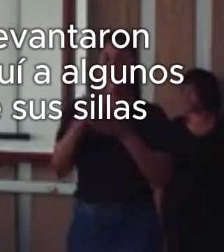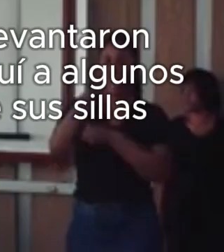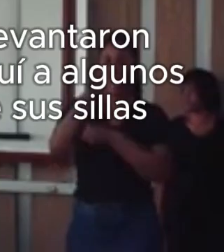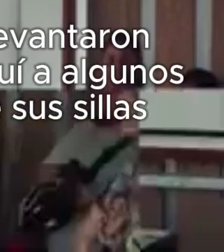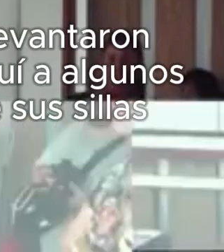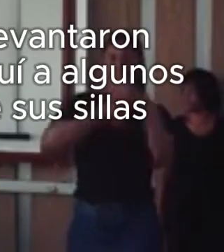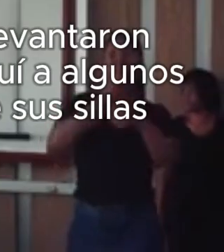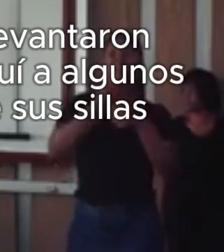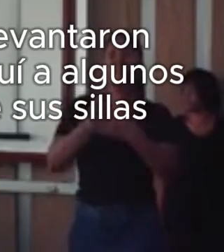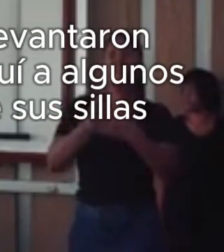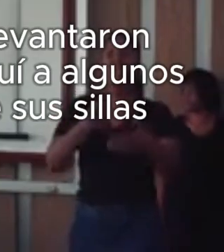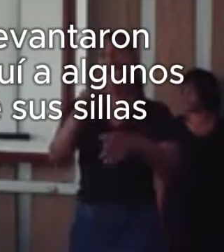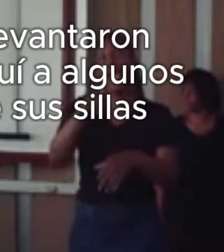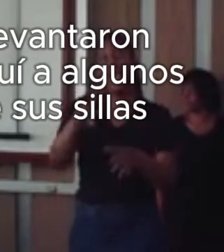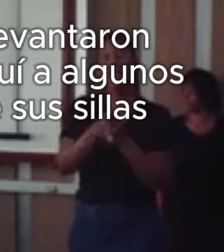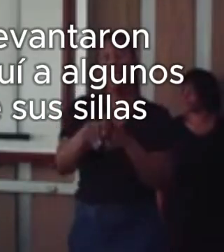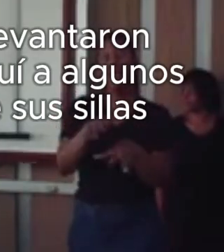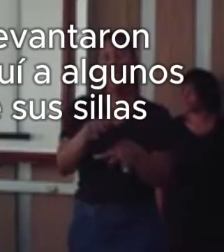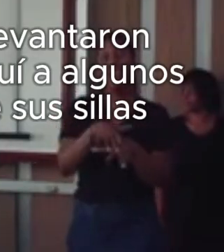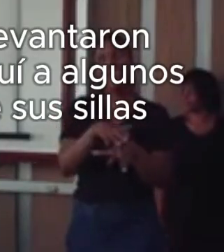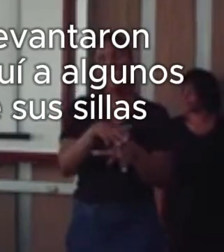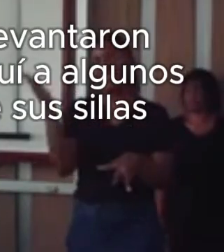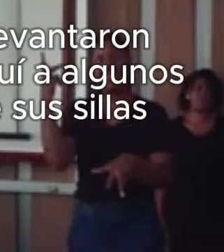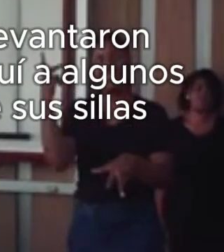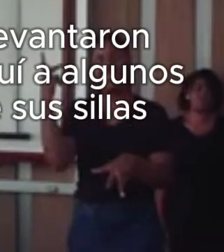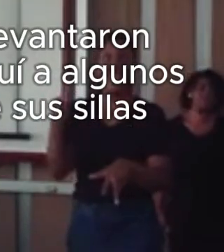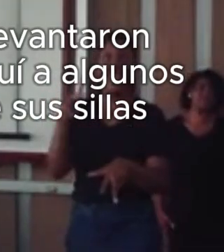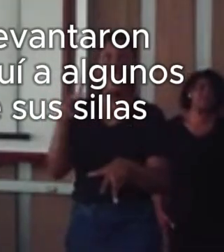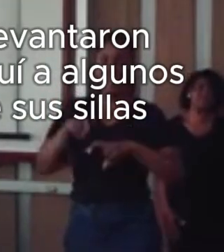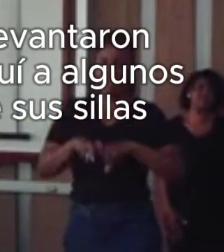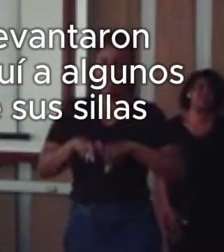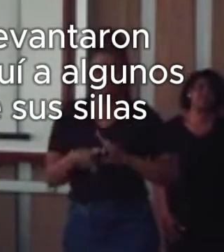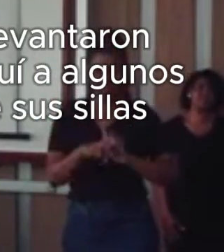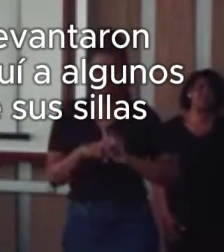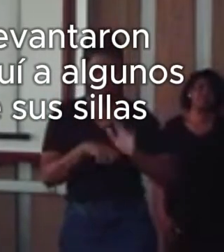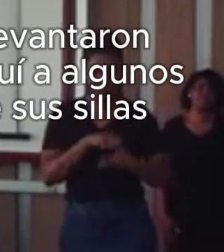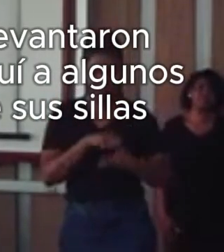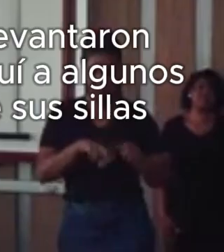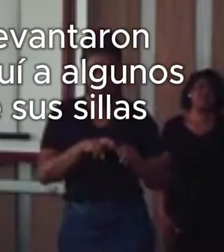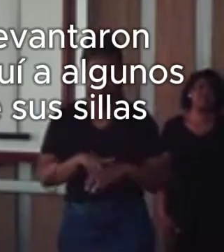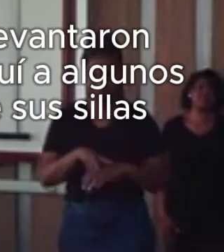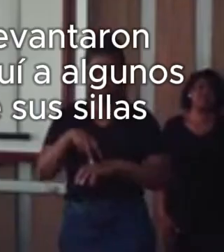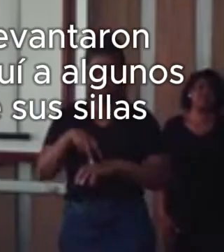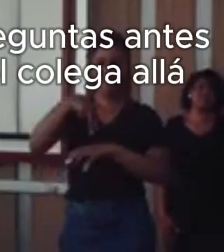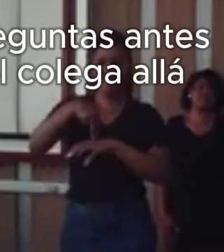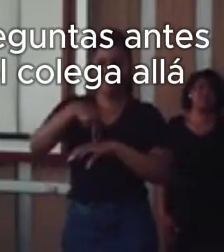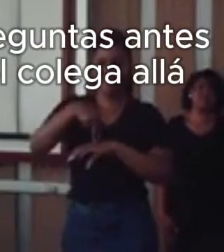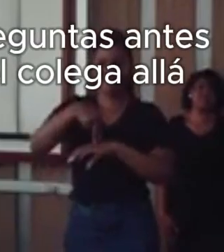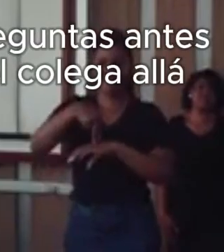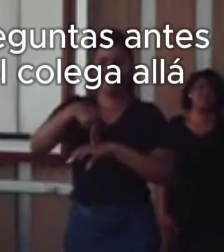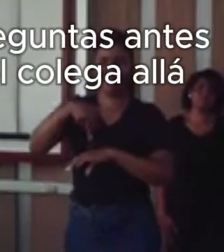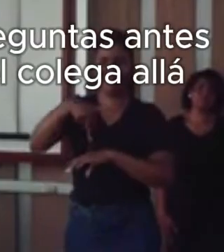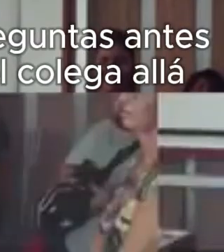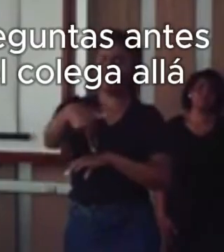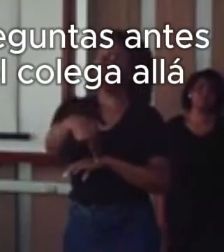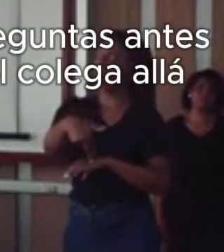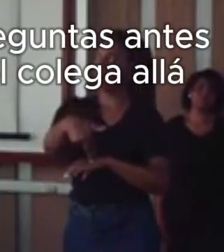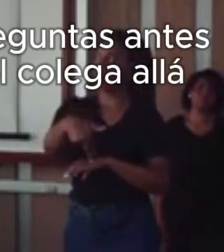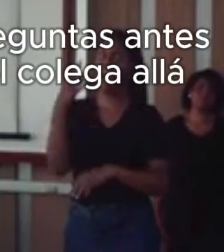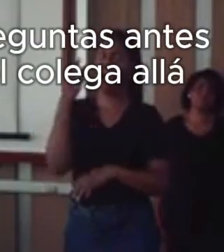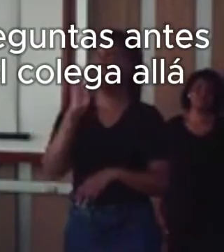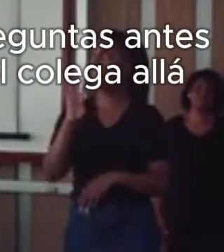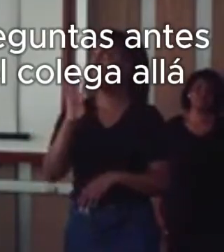dos pacientes da Tatiana, né? Levantando das cadeiras, assim, eu acho que é algo muito bacana. Bom, nós